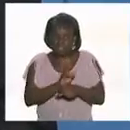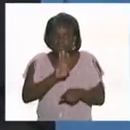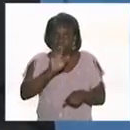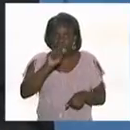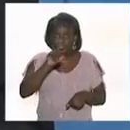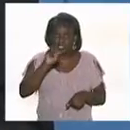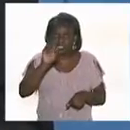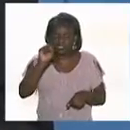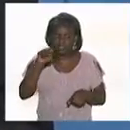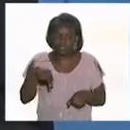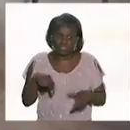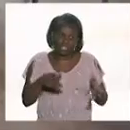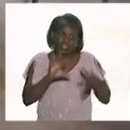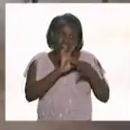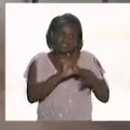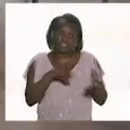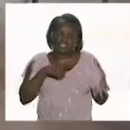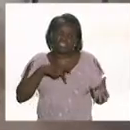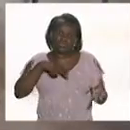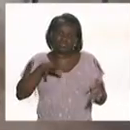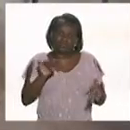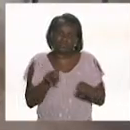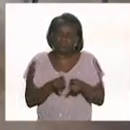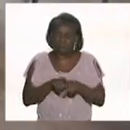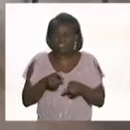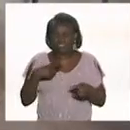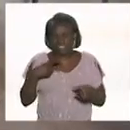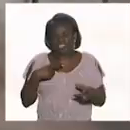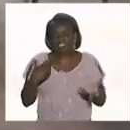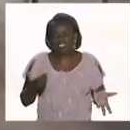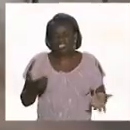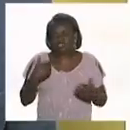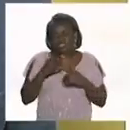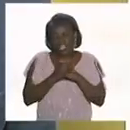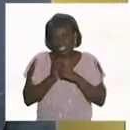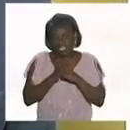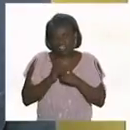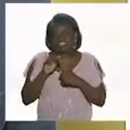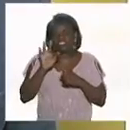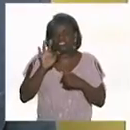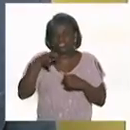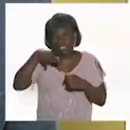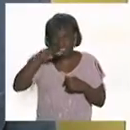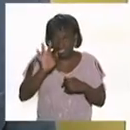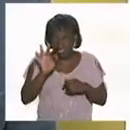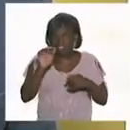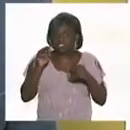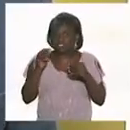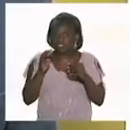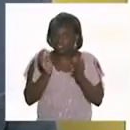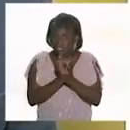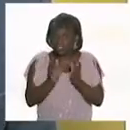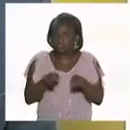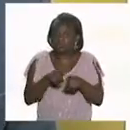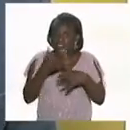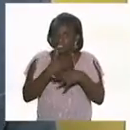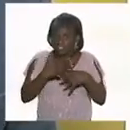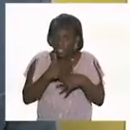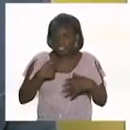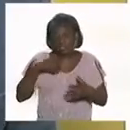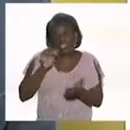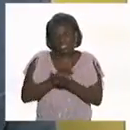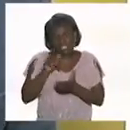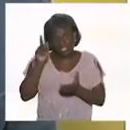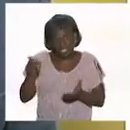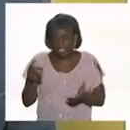Nogueira. Mas ele tem ligação com o Friburgo. Eu sei. Eu também tenho um carinho pelo Friburguense, assim como tenho pela cidade de Nova Friburgo, né,